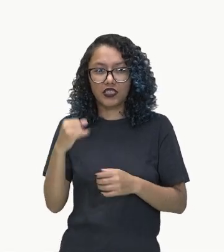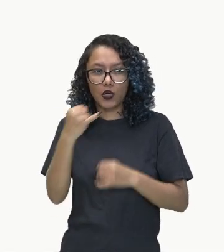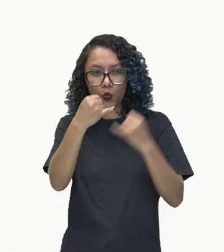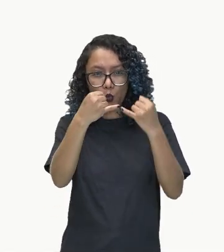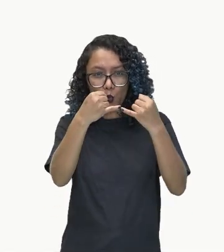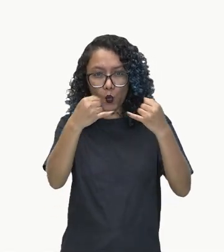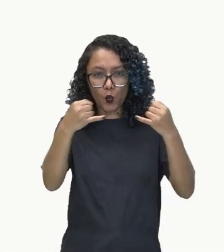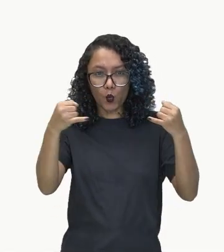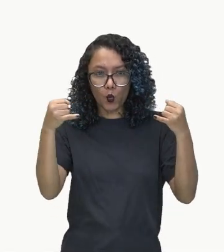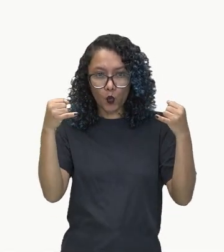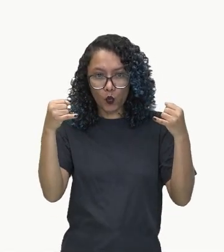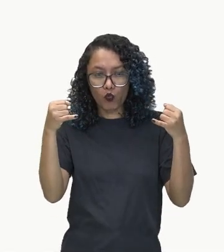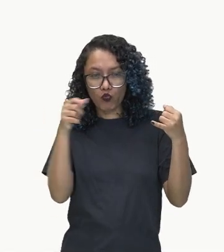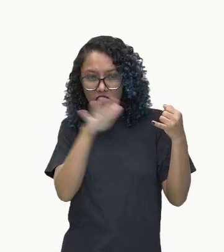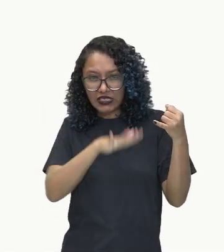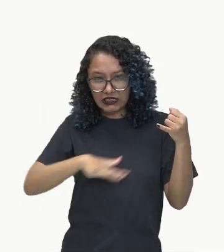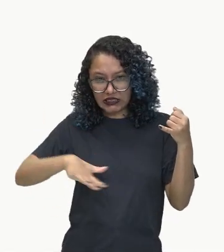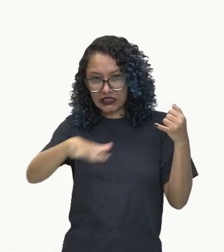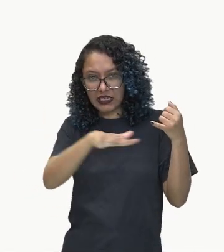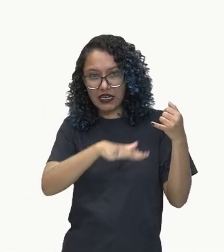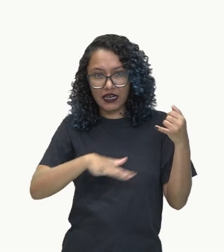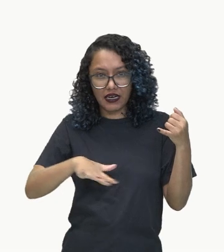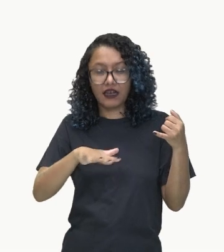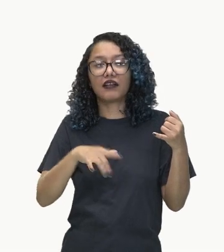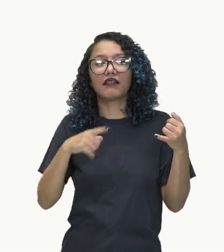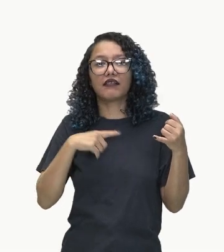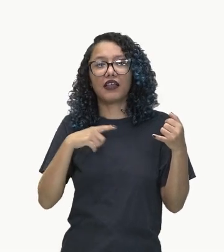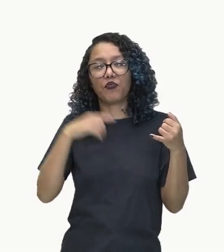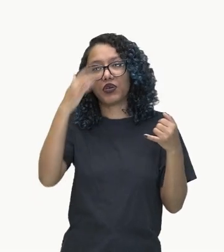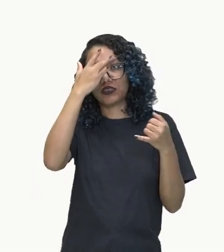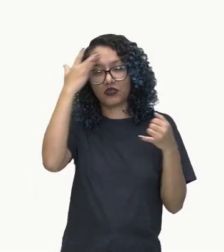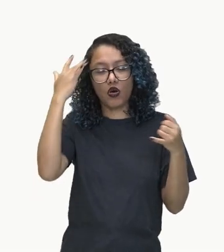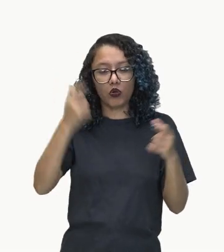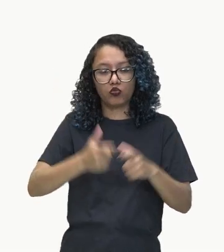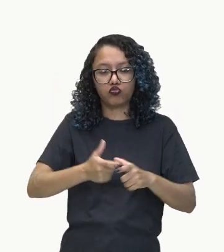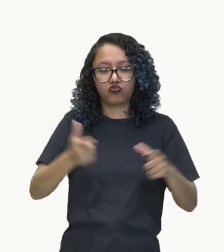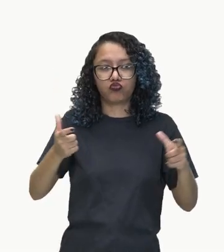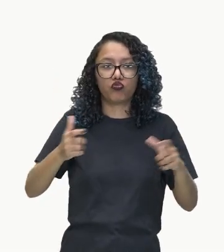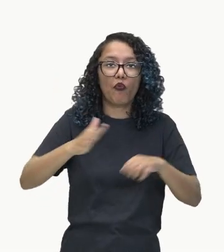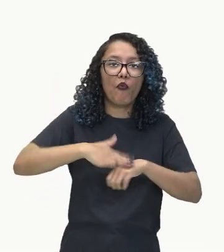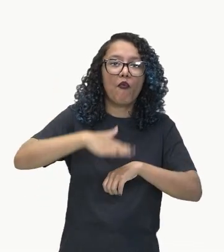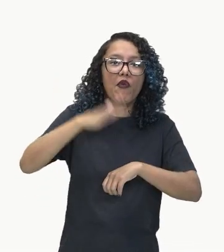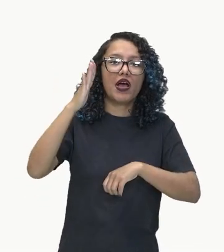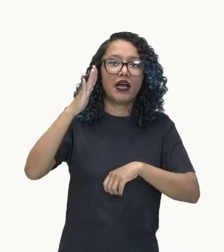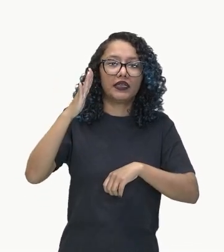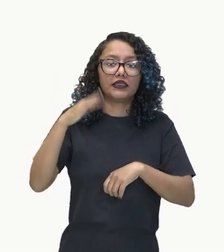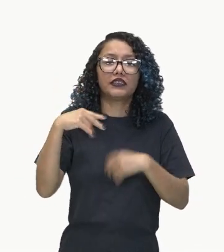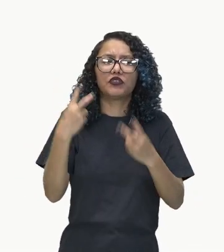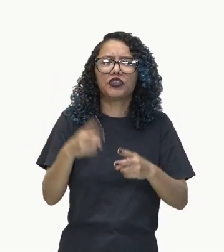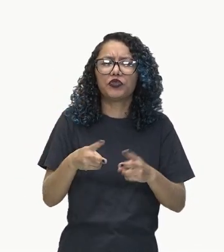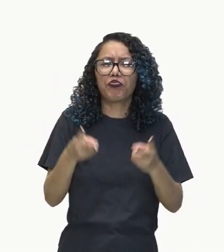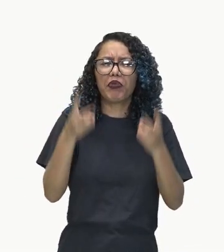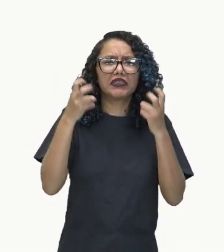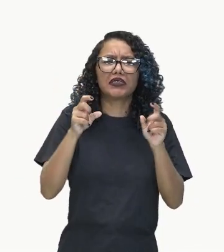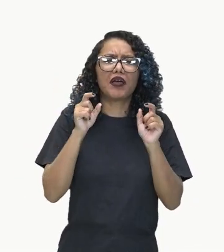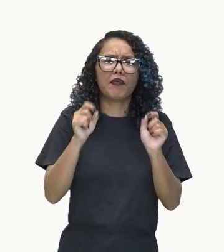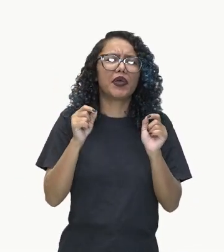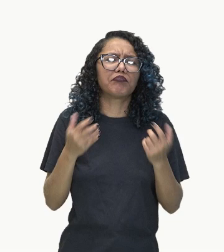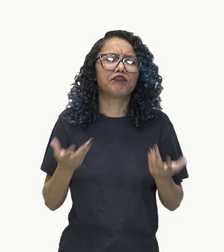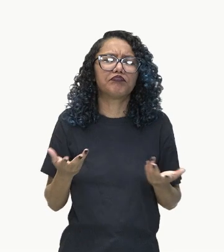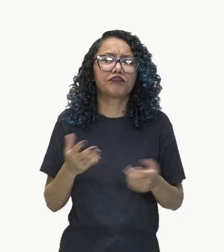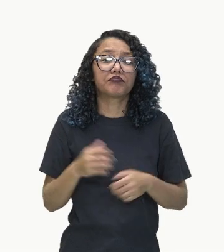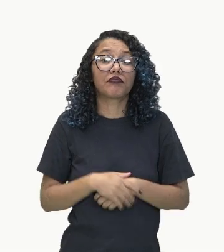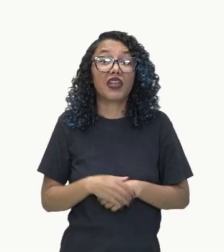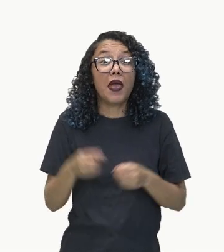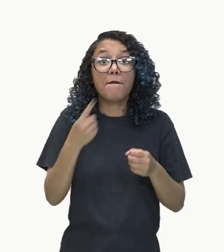onde acaba se concentrando a maior população. O que eu tenho a ver? O que faz eu perceber isso? Eu vou estar com os Estados Unidos,